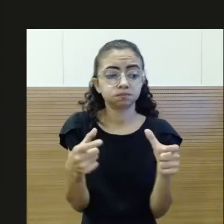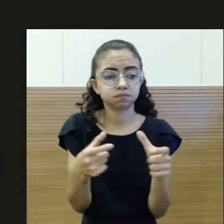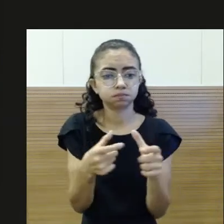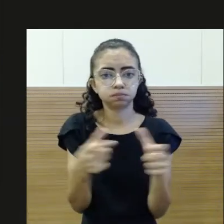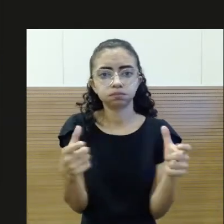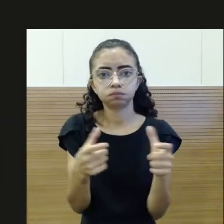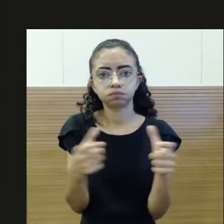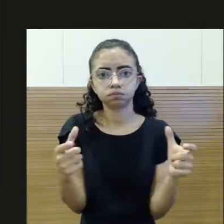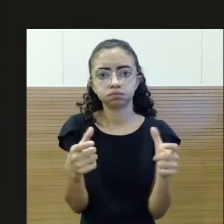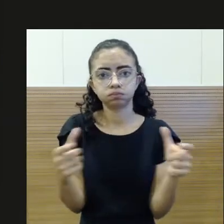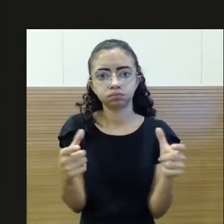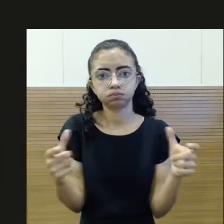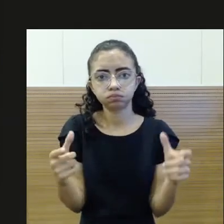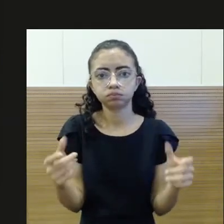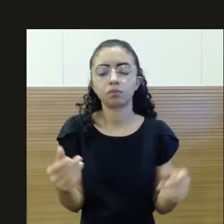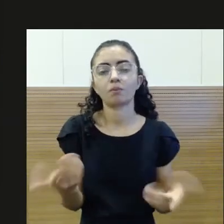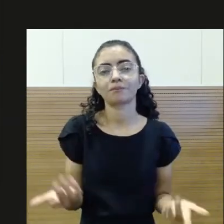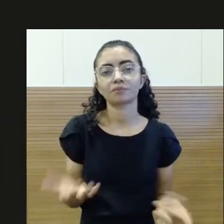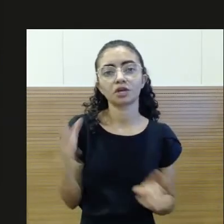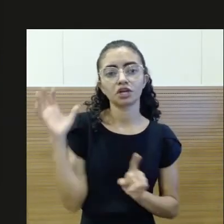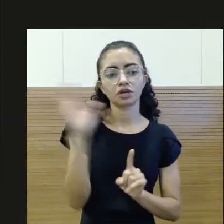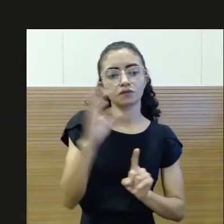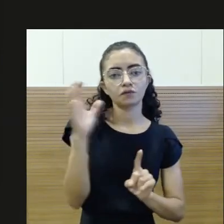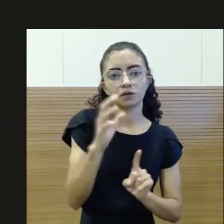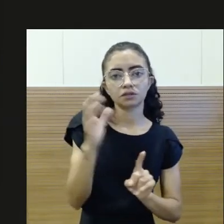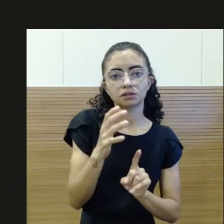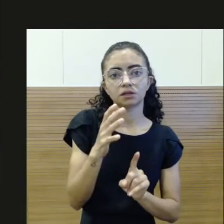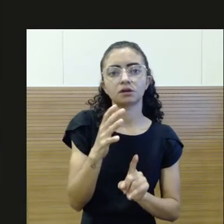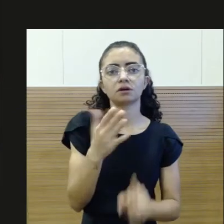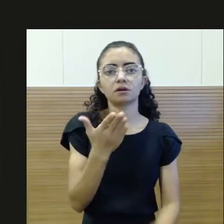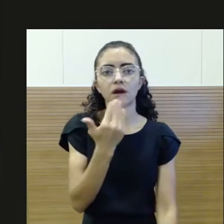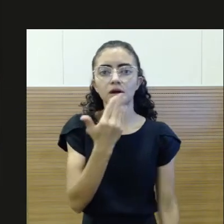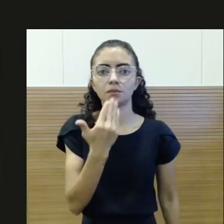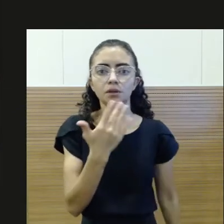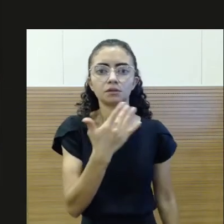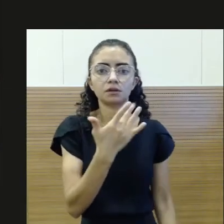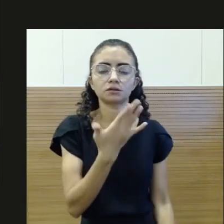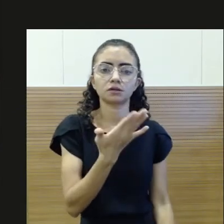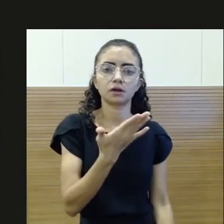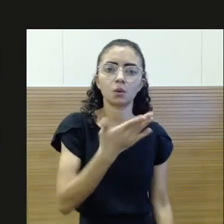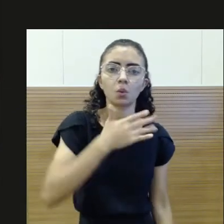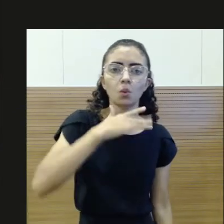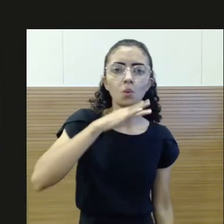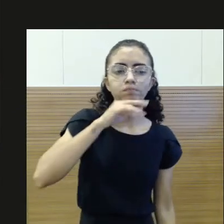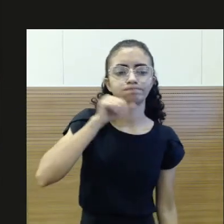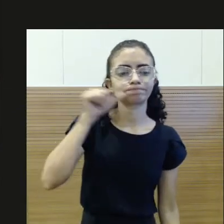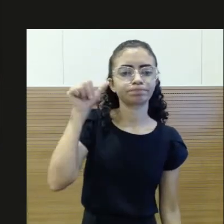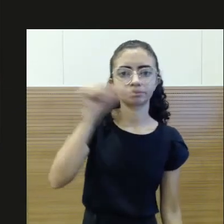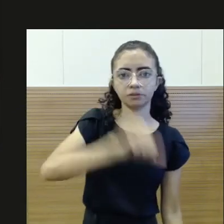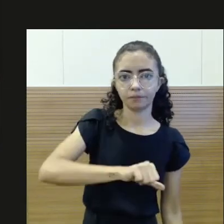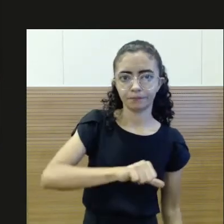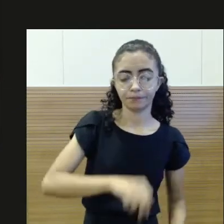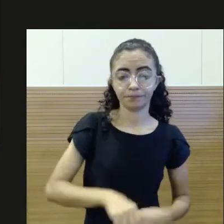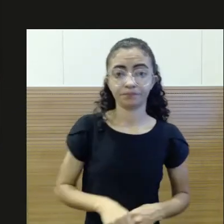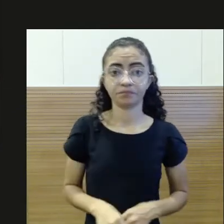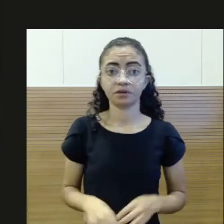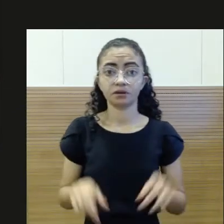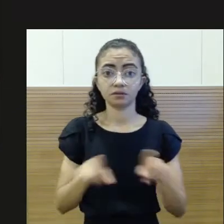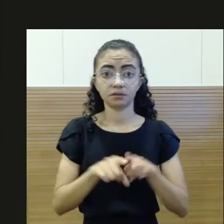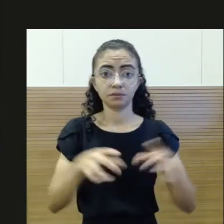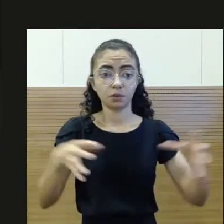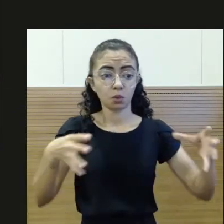piora da alimentação na nossa região, né? E esse conjunto de